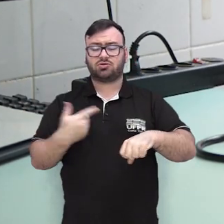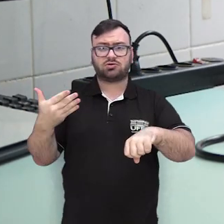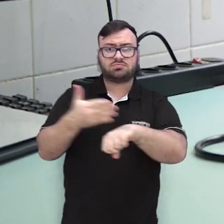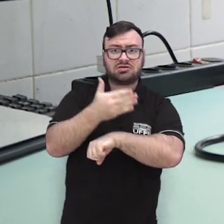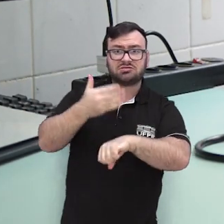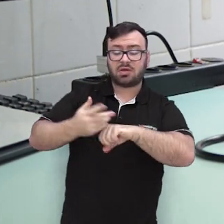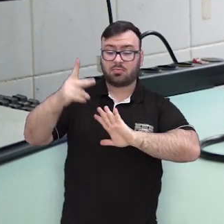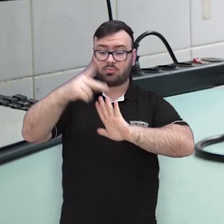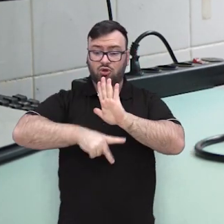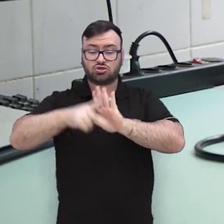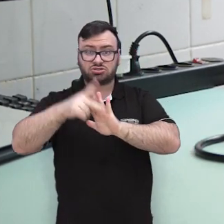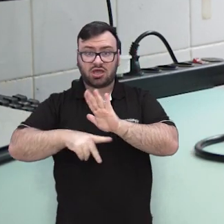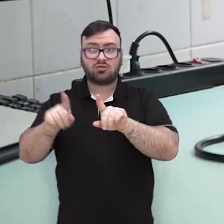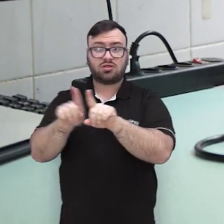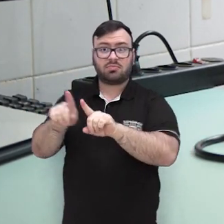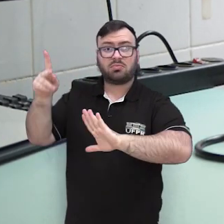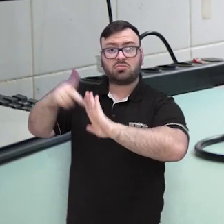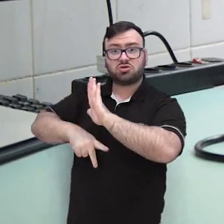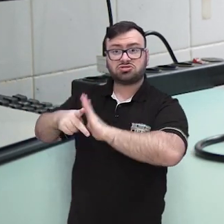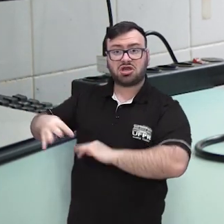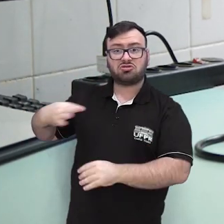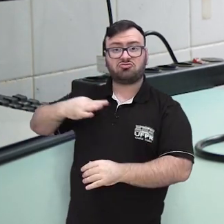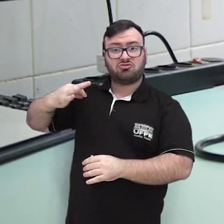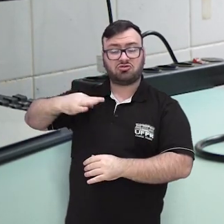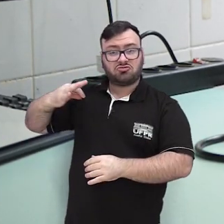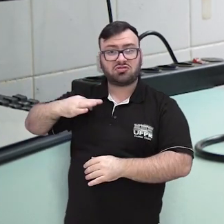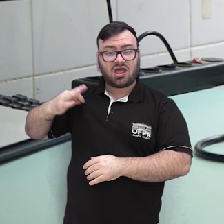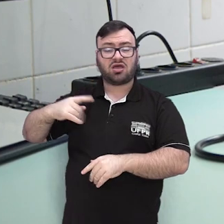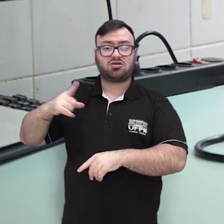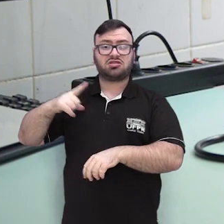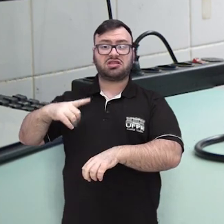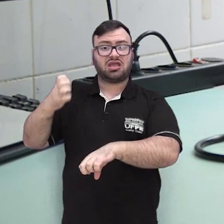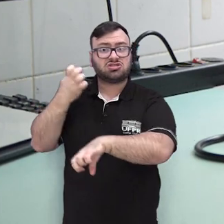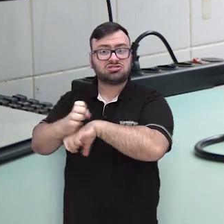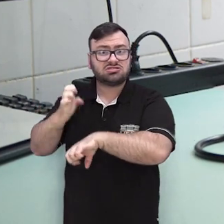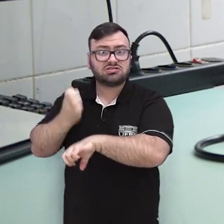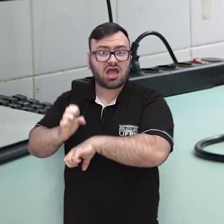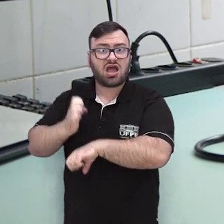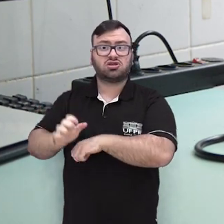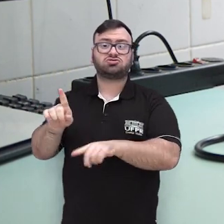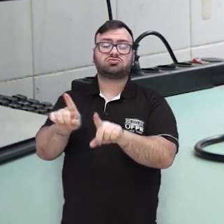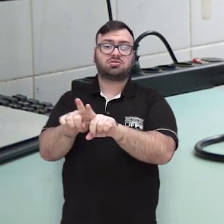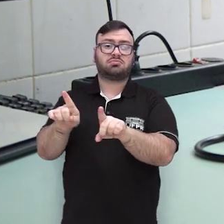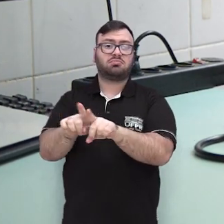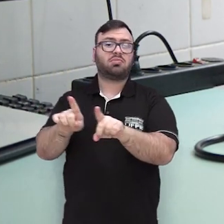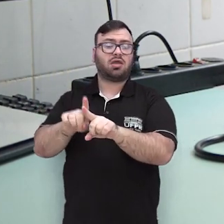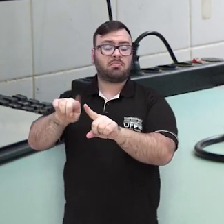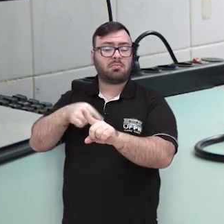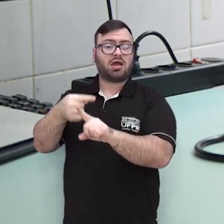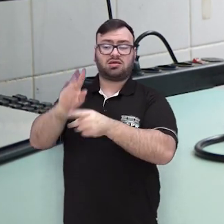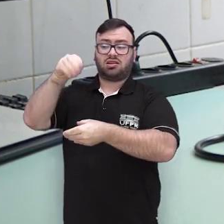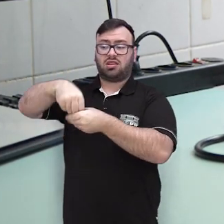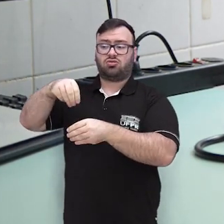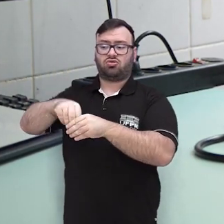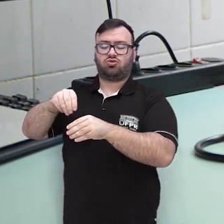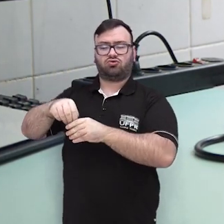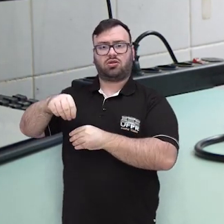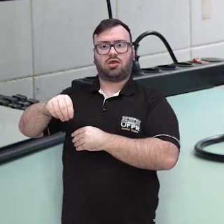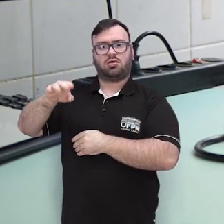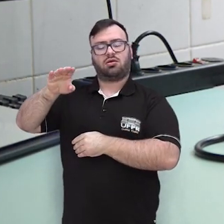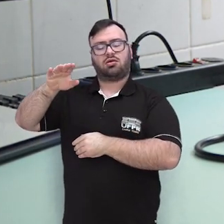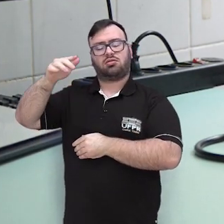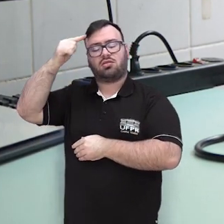projetos voluntários, acadêmicos também, que são relacionados aos estágios que a gente faz dentro da faculdade. Mas eu